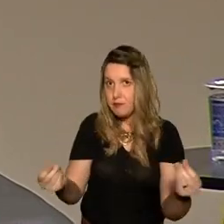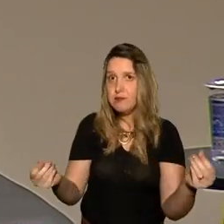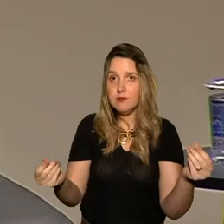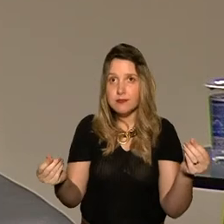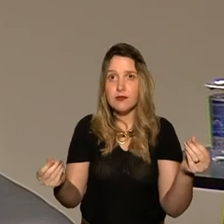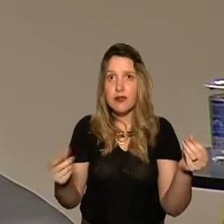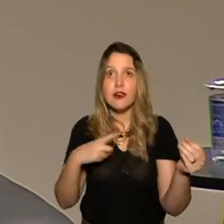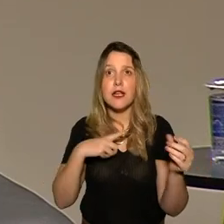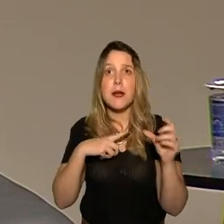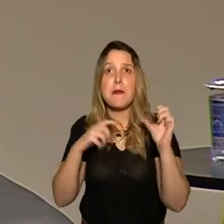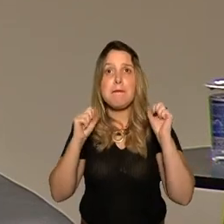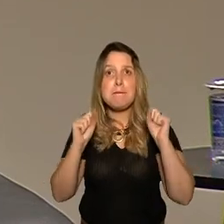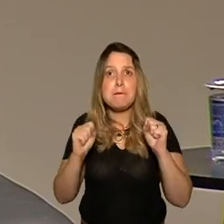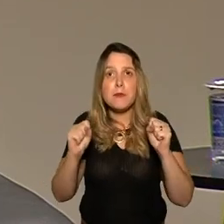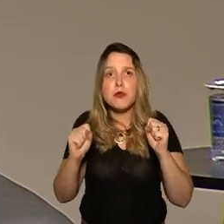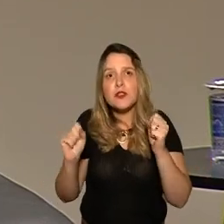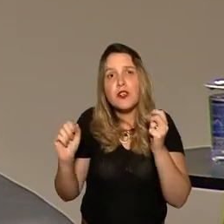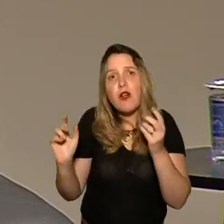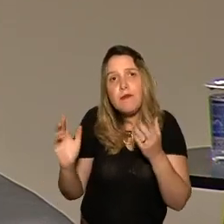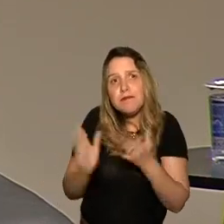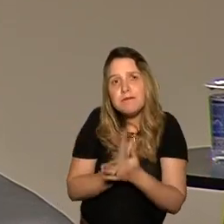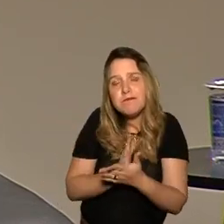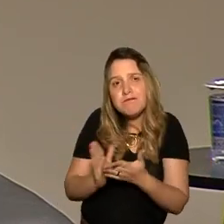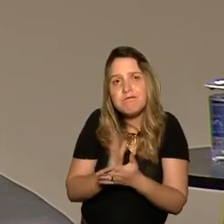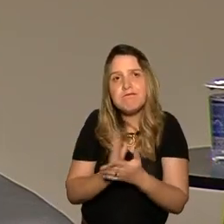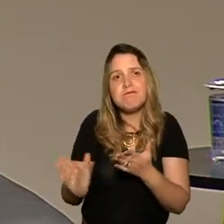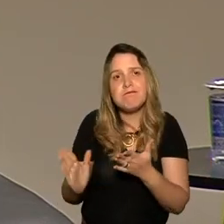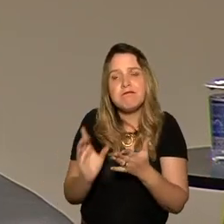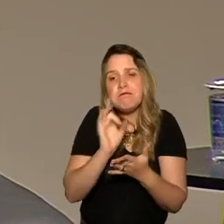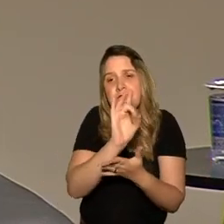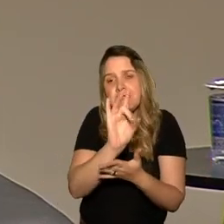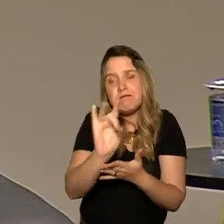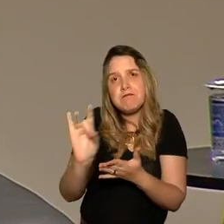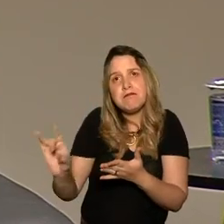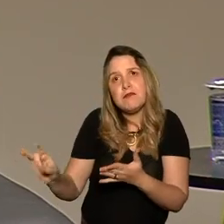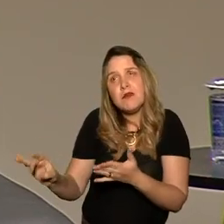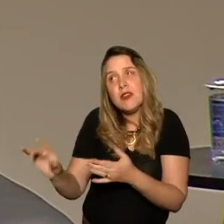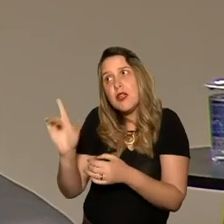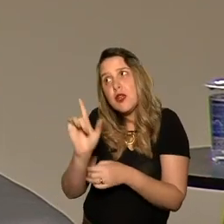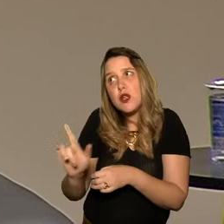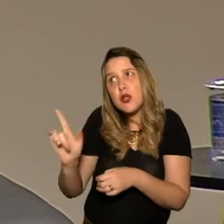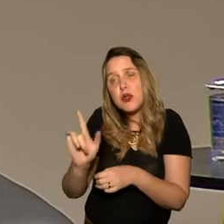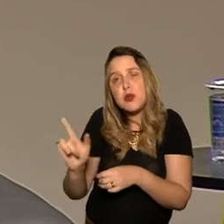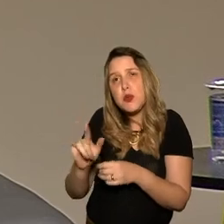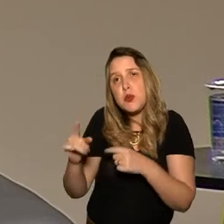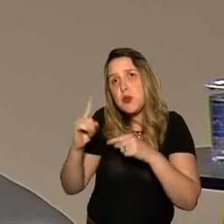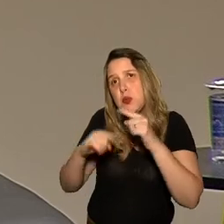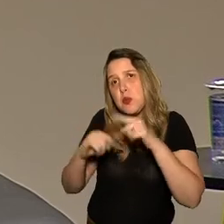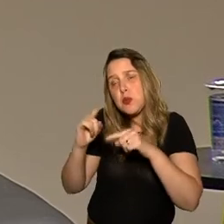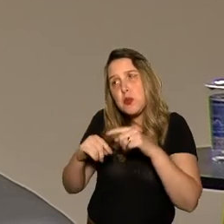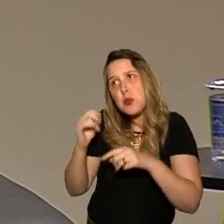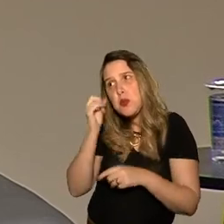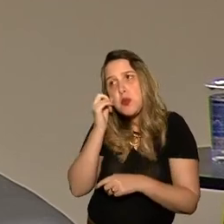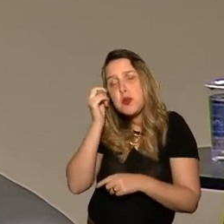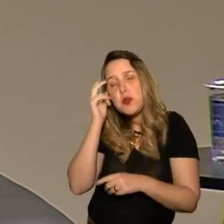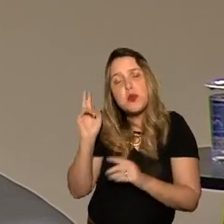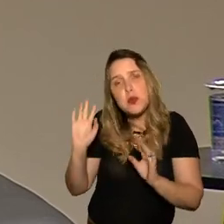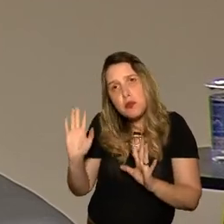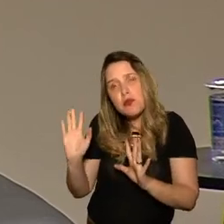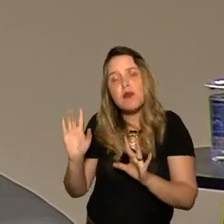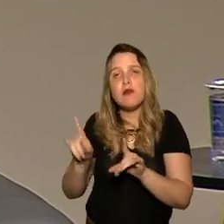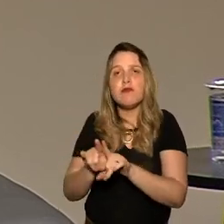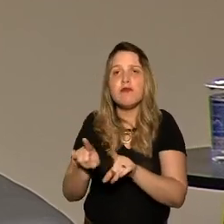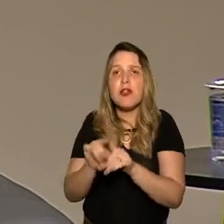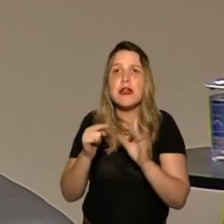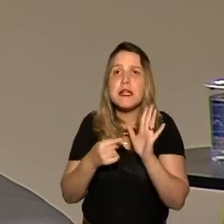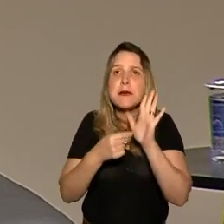embora preveja a presença né E tá falando também de uma lógica que prevê propositura né prever então